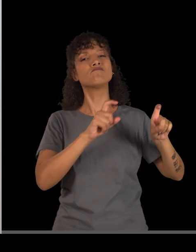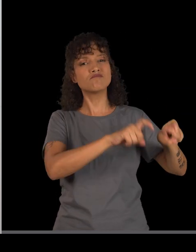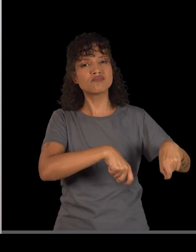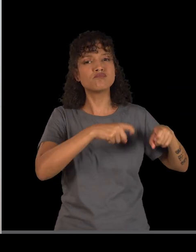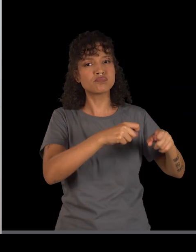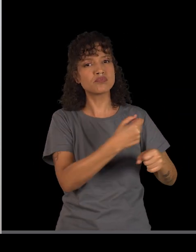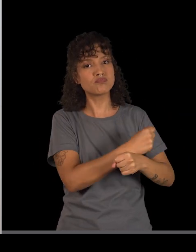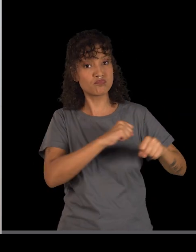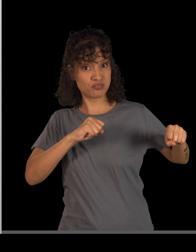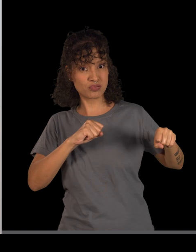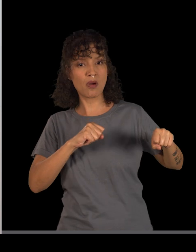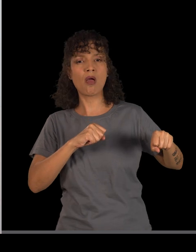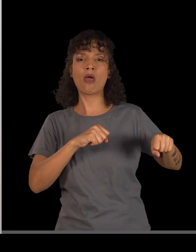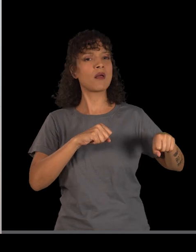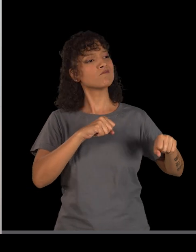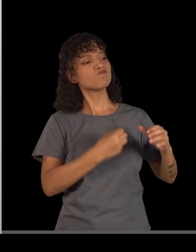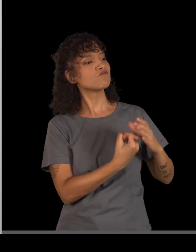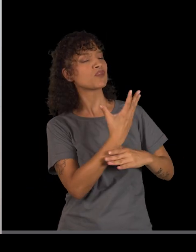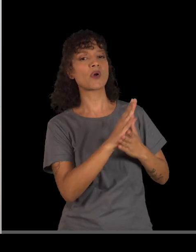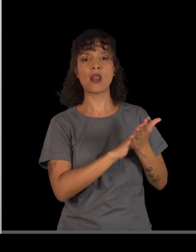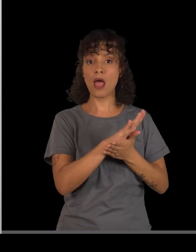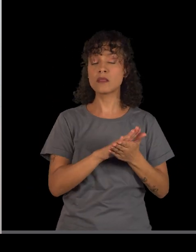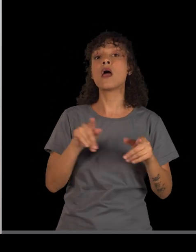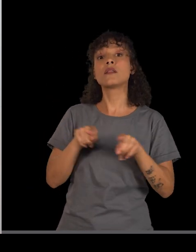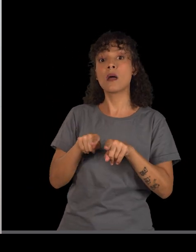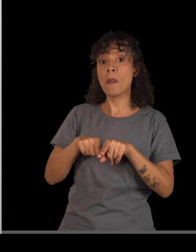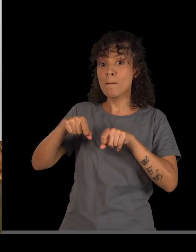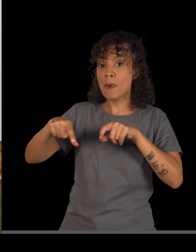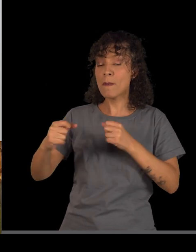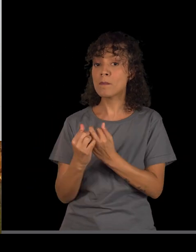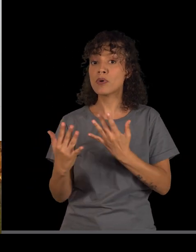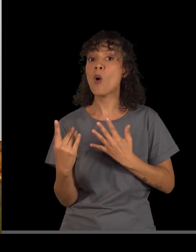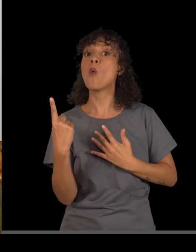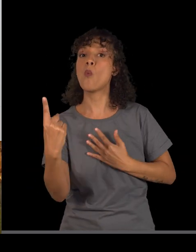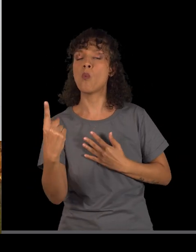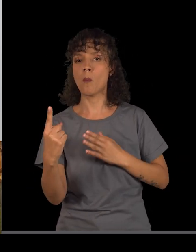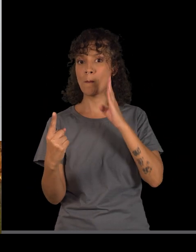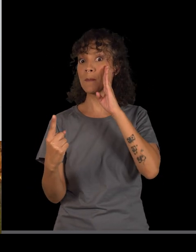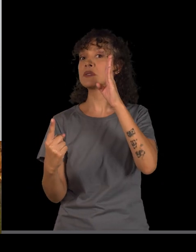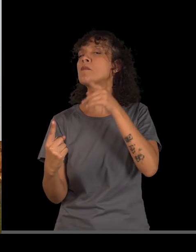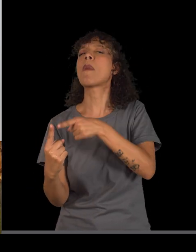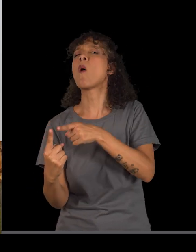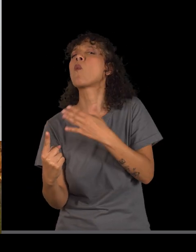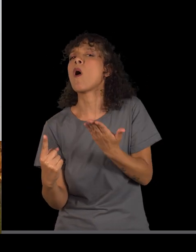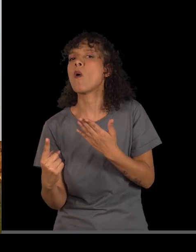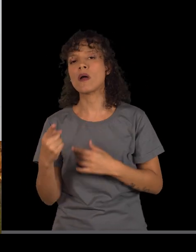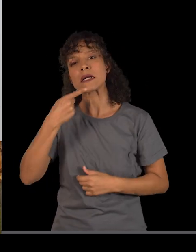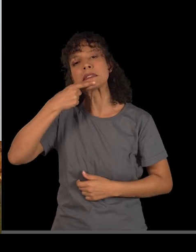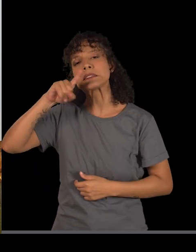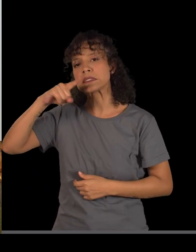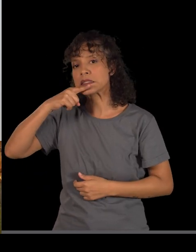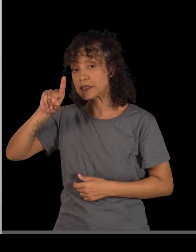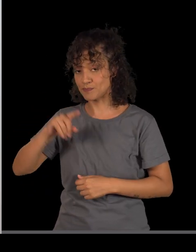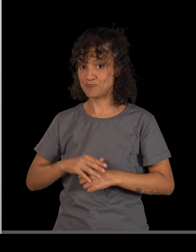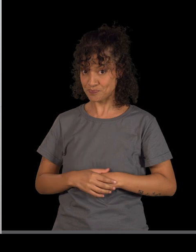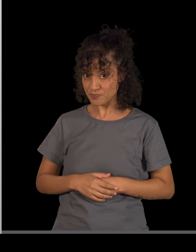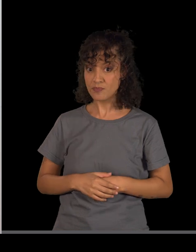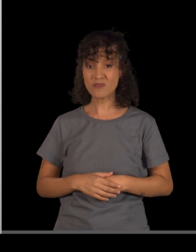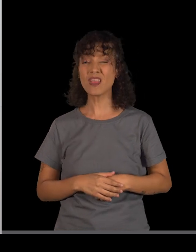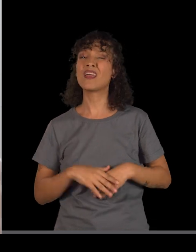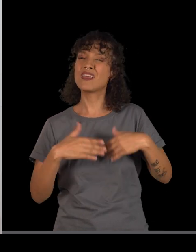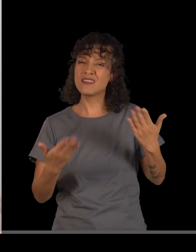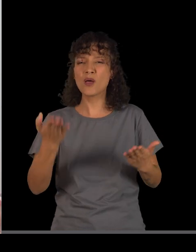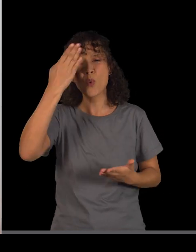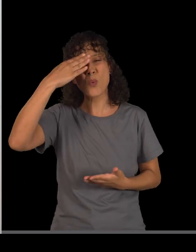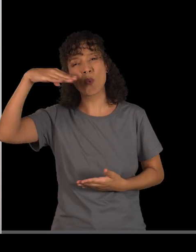a monocultura de exportação, especificamente da cana-de-açúcar. Então, Cuba, com essa total dependência,